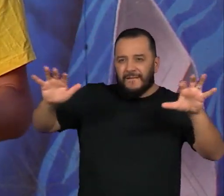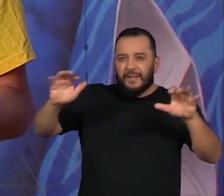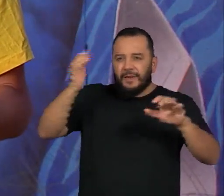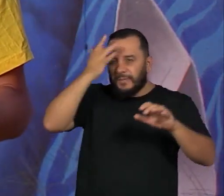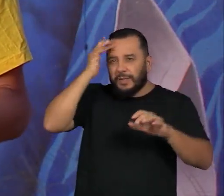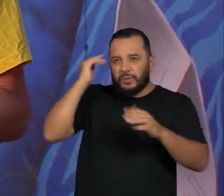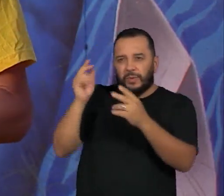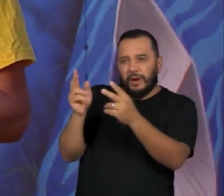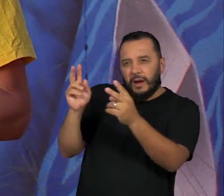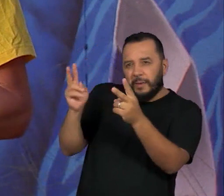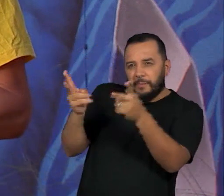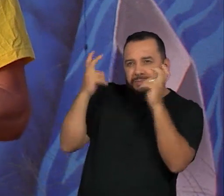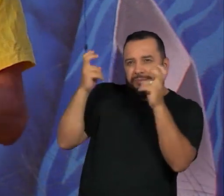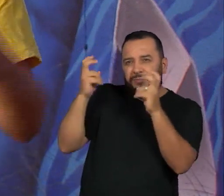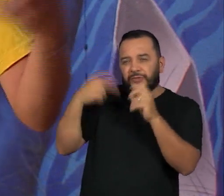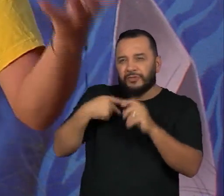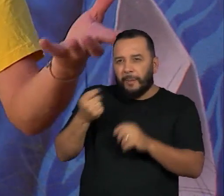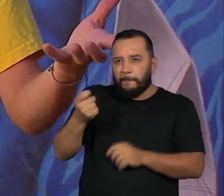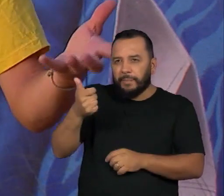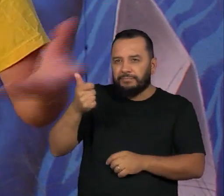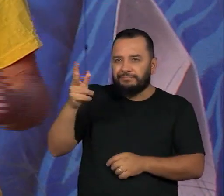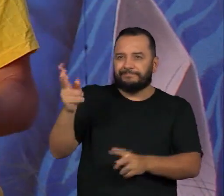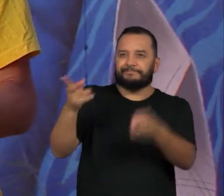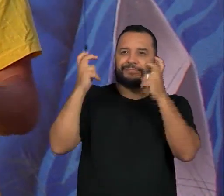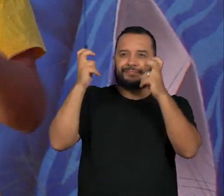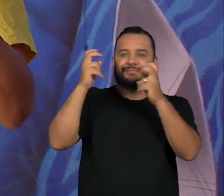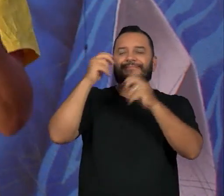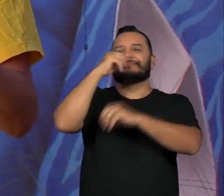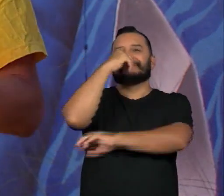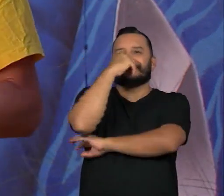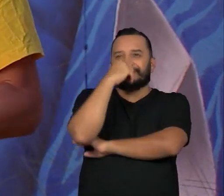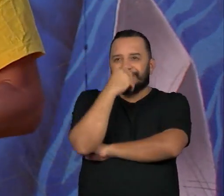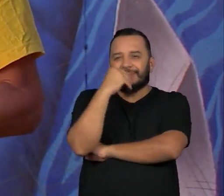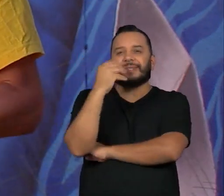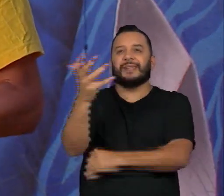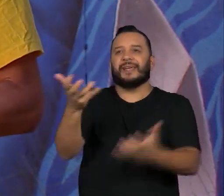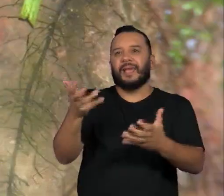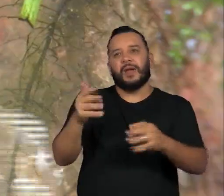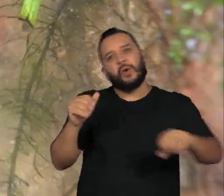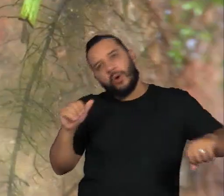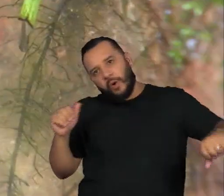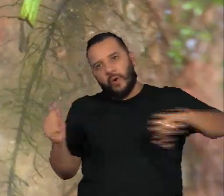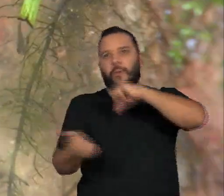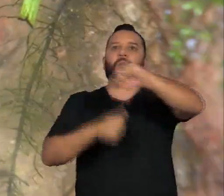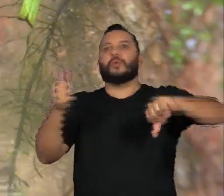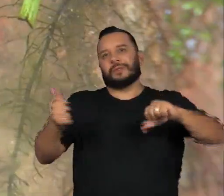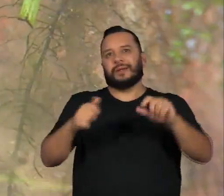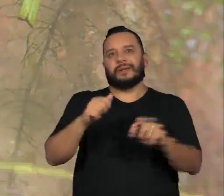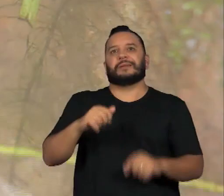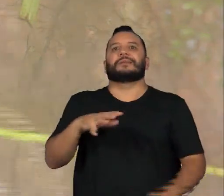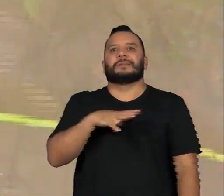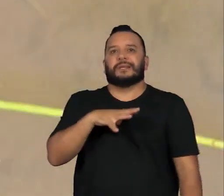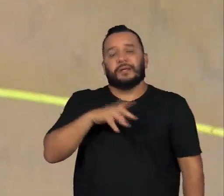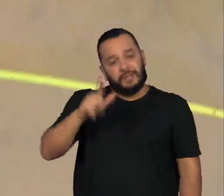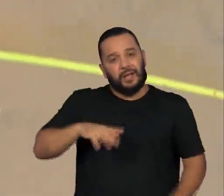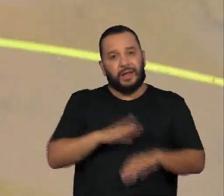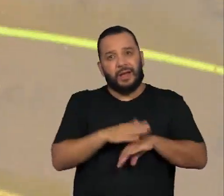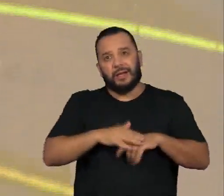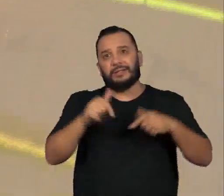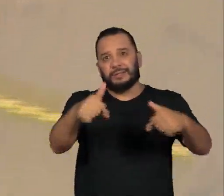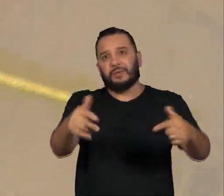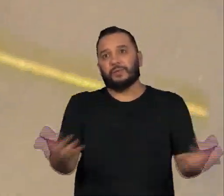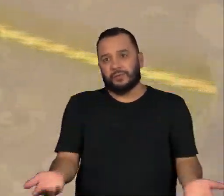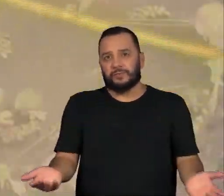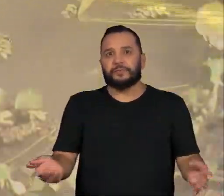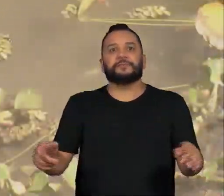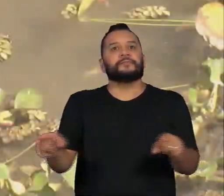imaginários sobre a cidade e, portanto, novos desejos de uma outra cidade, né? Esse é um certo campo de ação. Claro que tem o